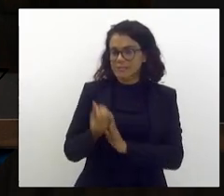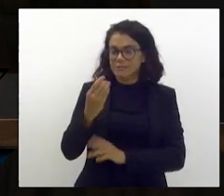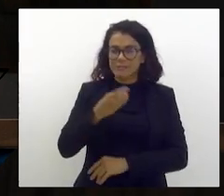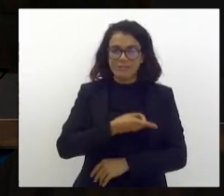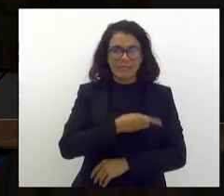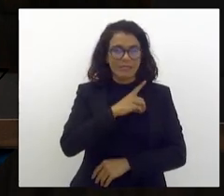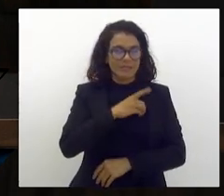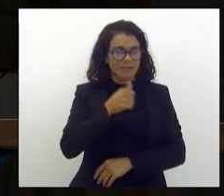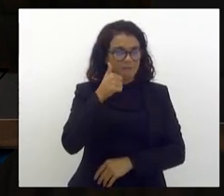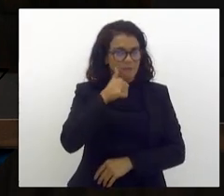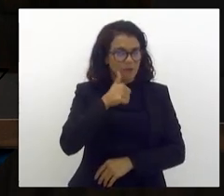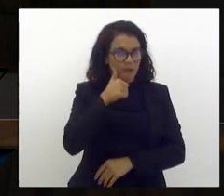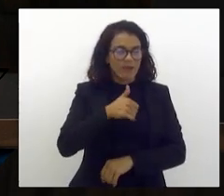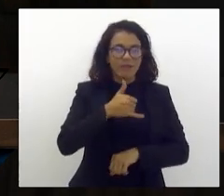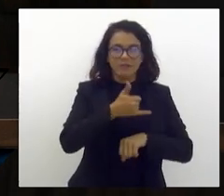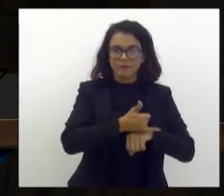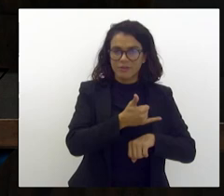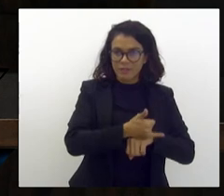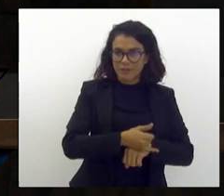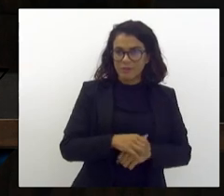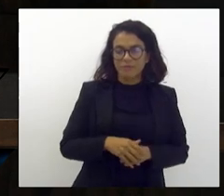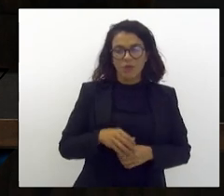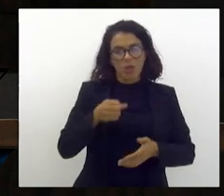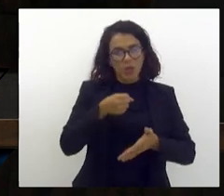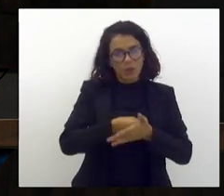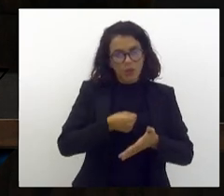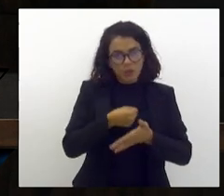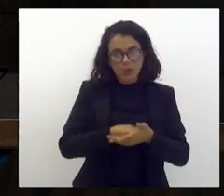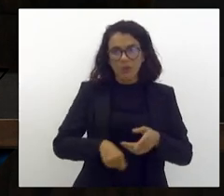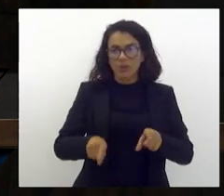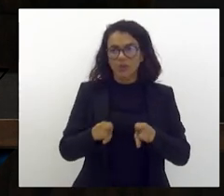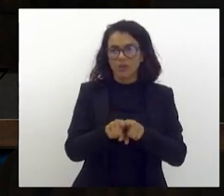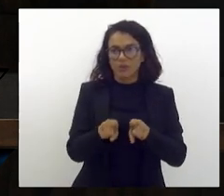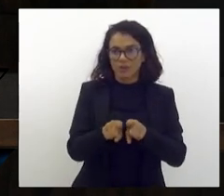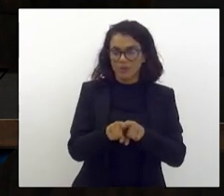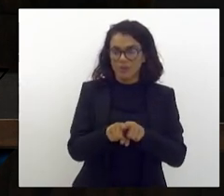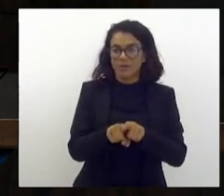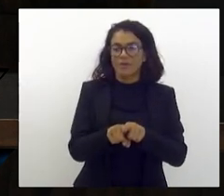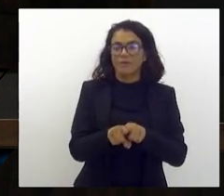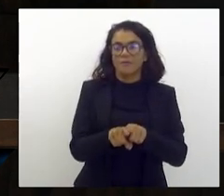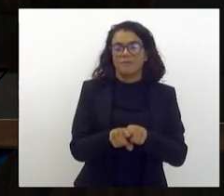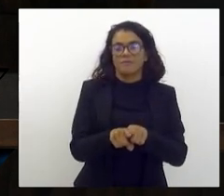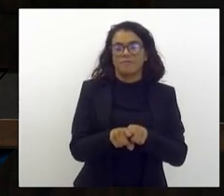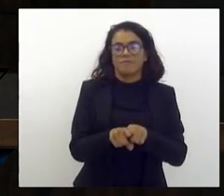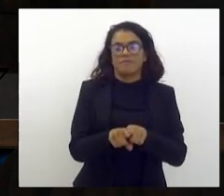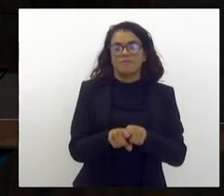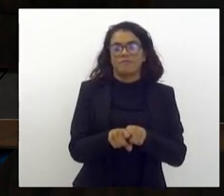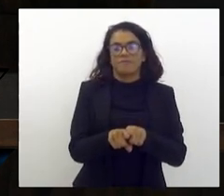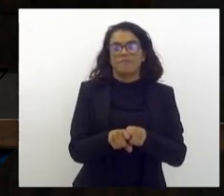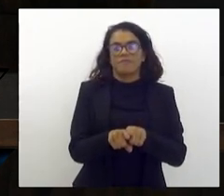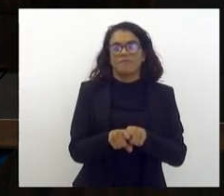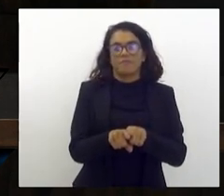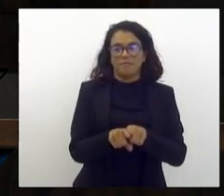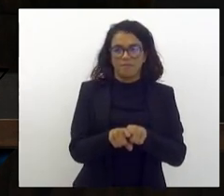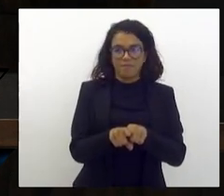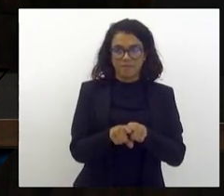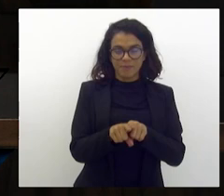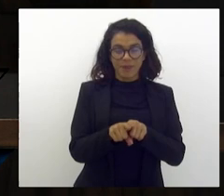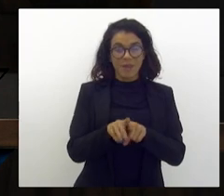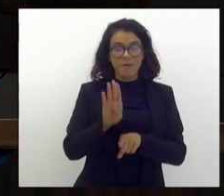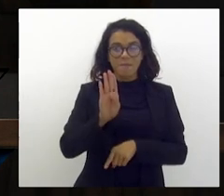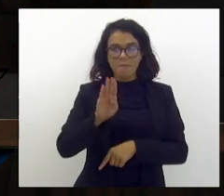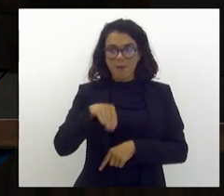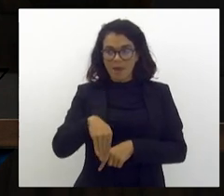Mulheres de Volta Redonda, lutou também, né, para que exatamente... em Barra